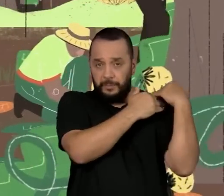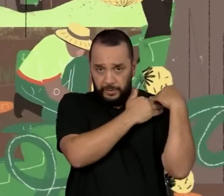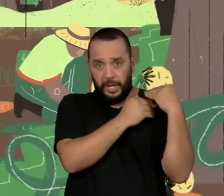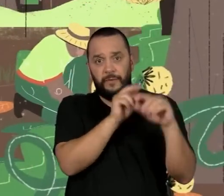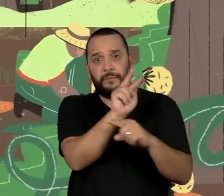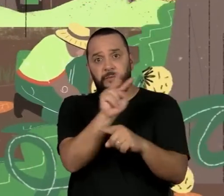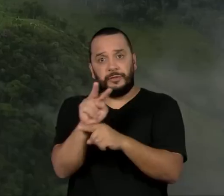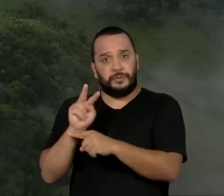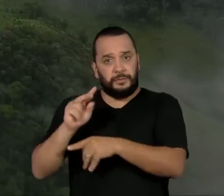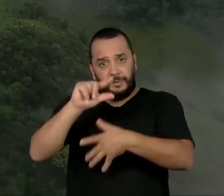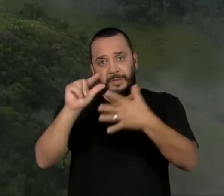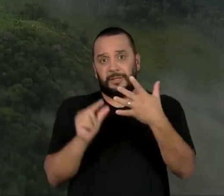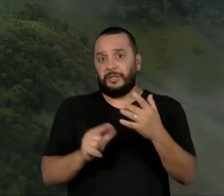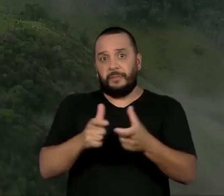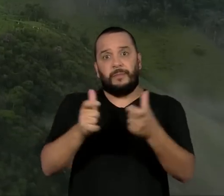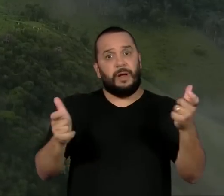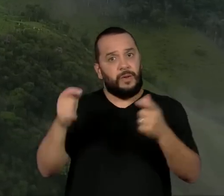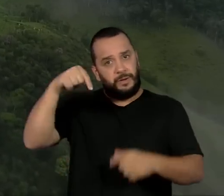do país.